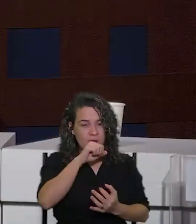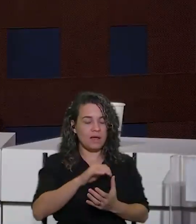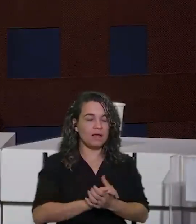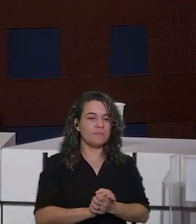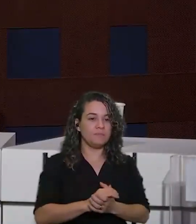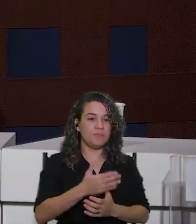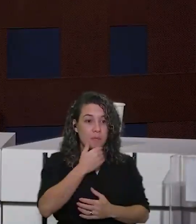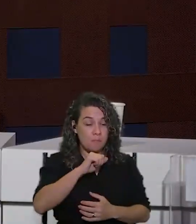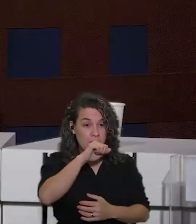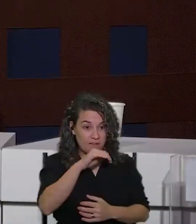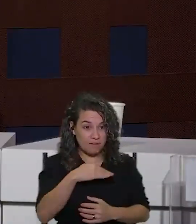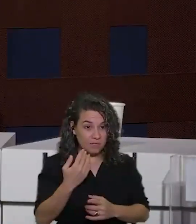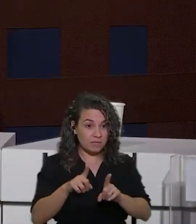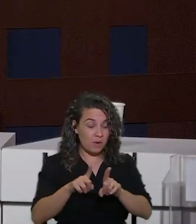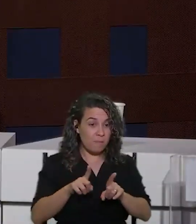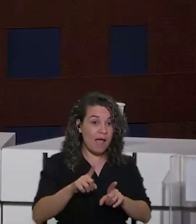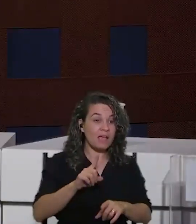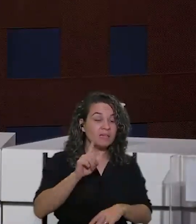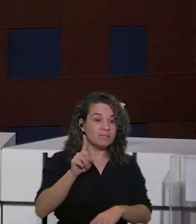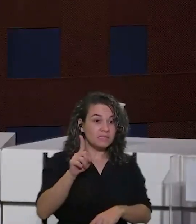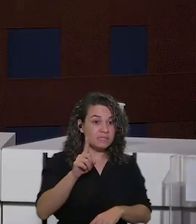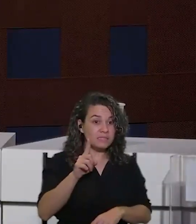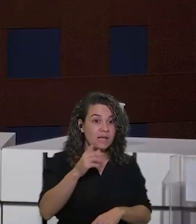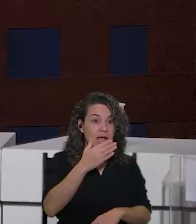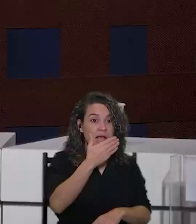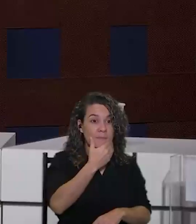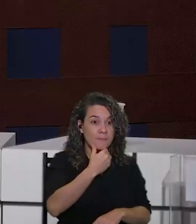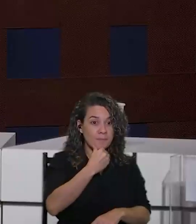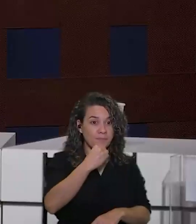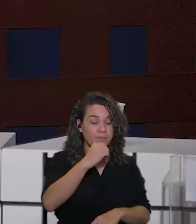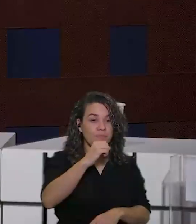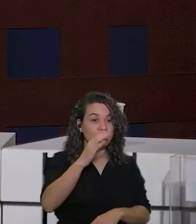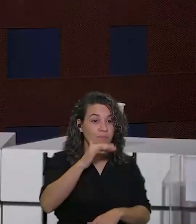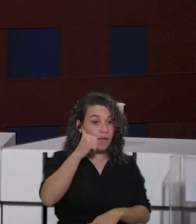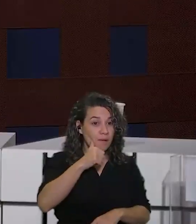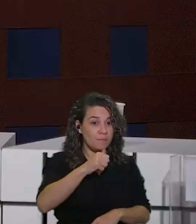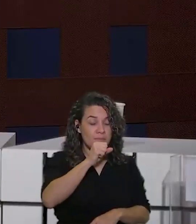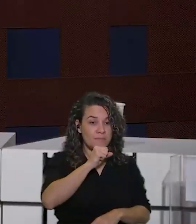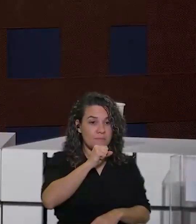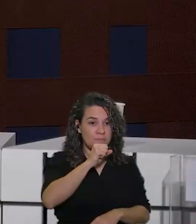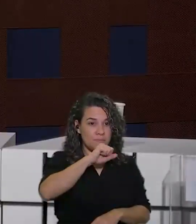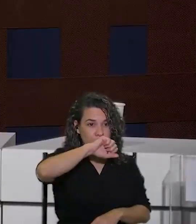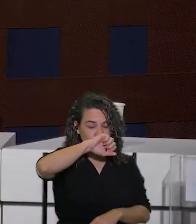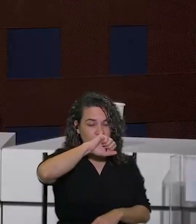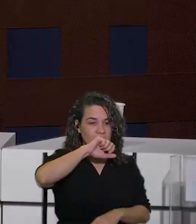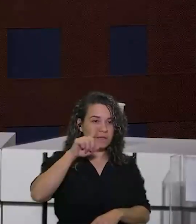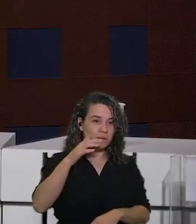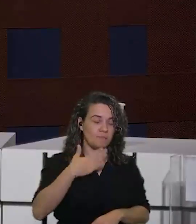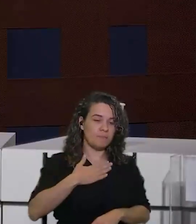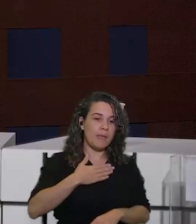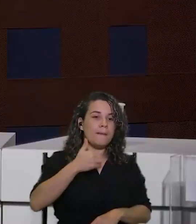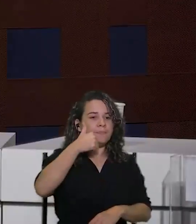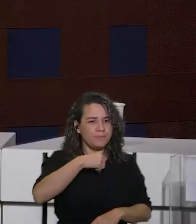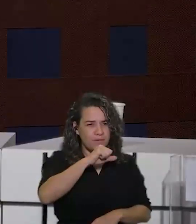Brasília, e nada mais, nada menos do que ela fundou um dos primeiros terreiros da cidade. Ela é uma Ialorixá, a minha bisavó Alta